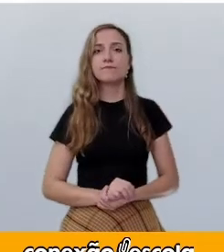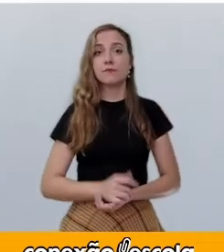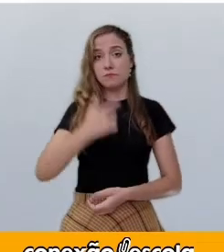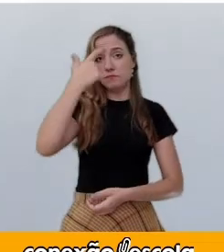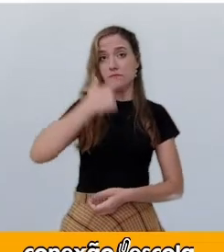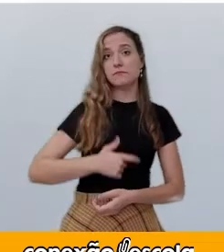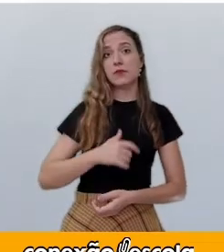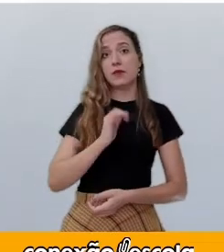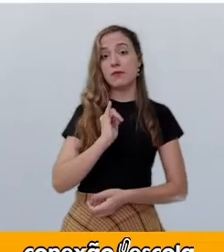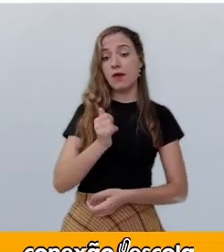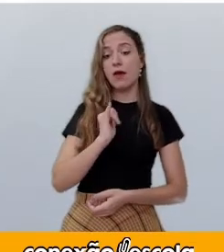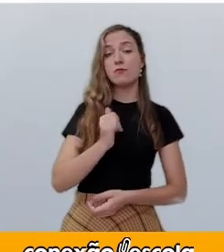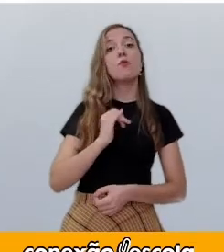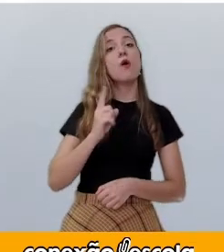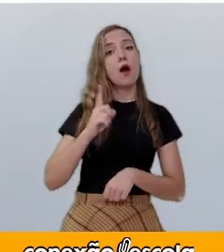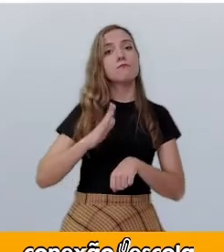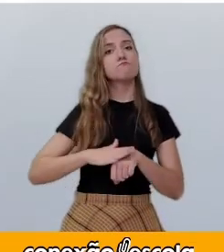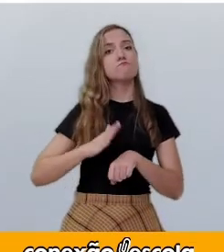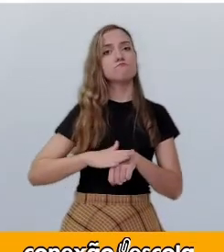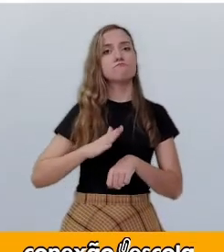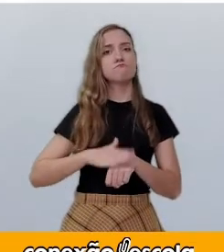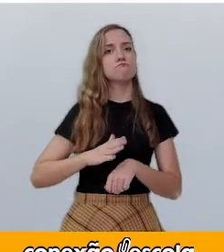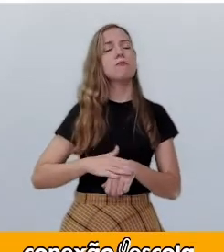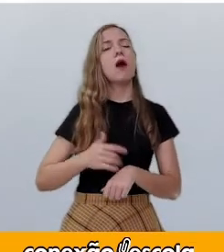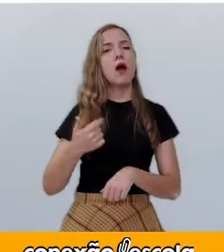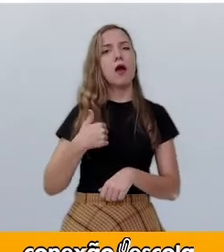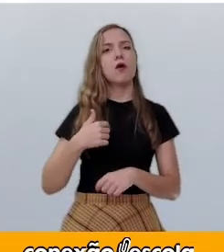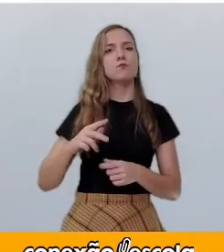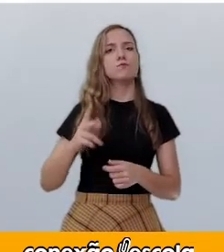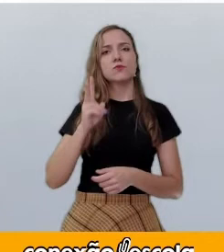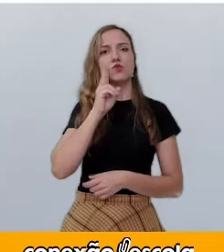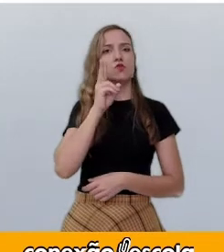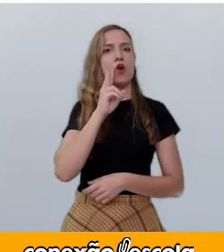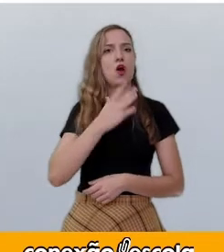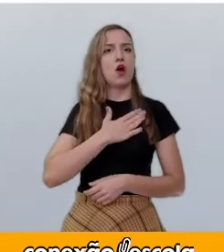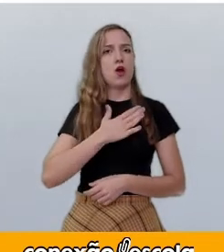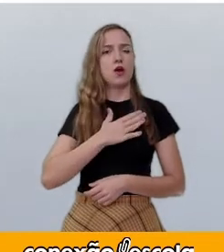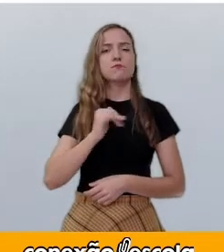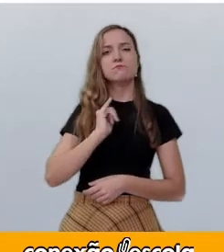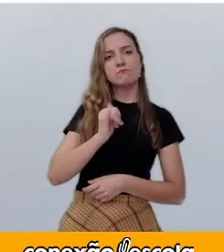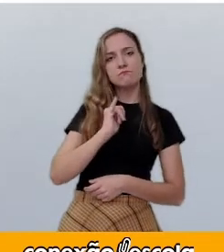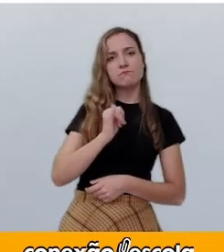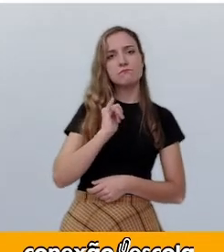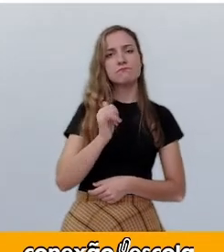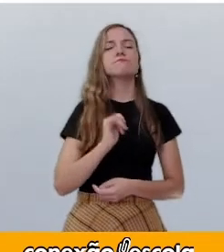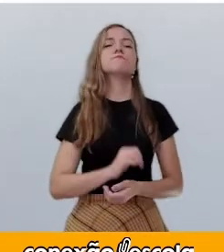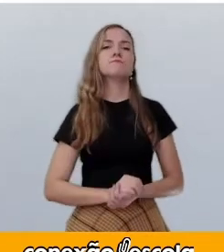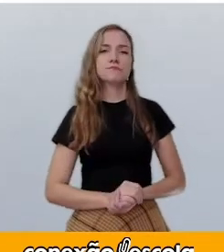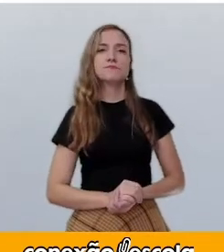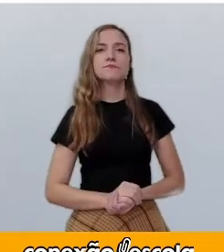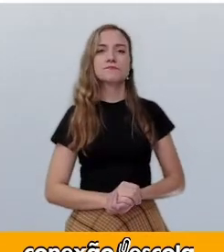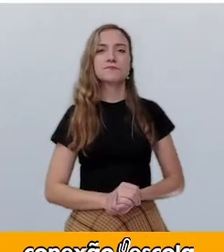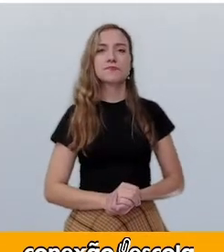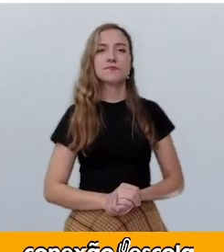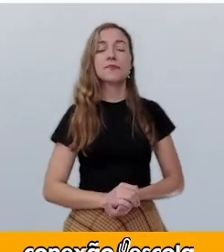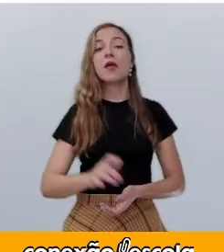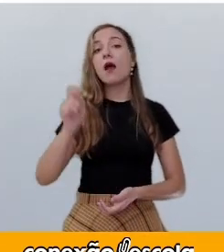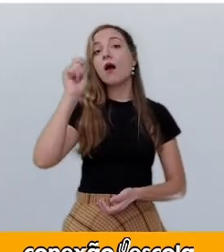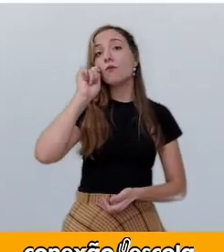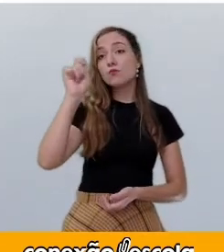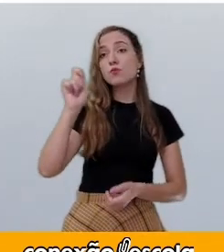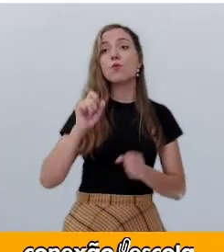narrador é o protagonista da história o autor